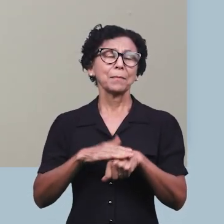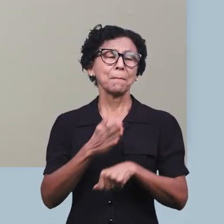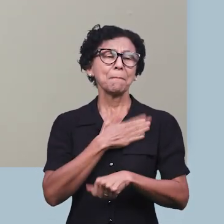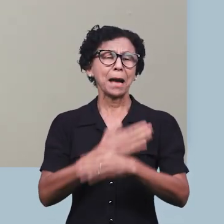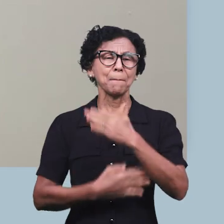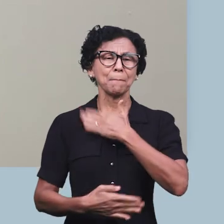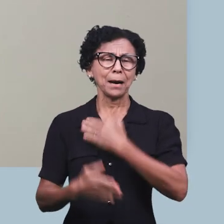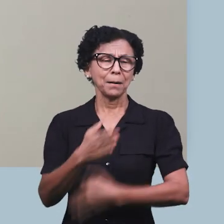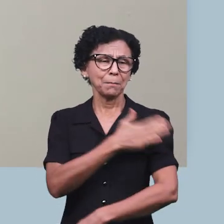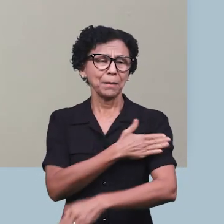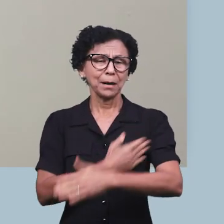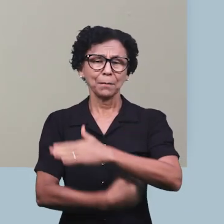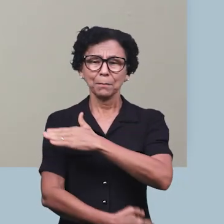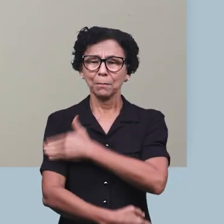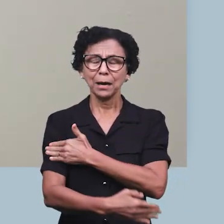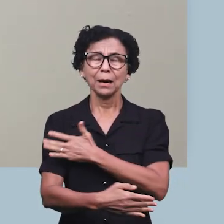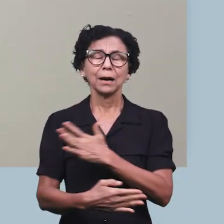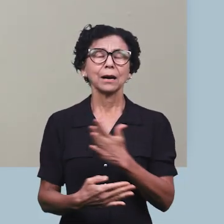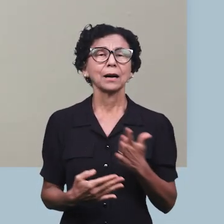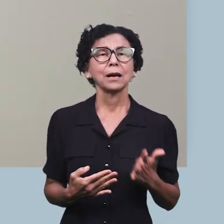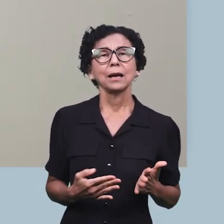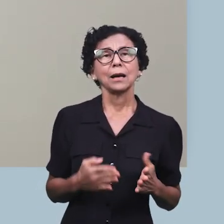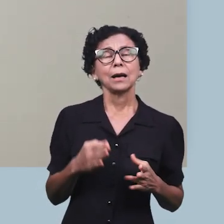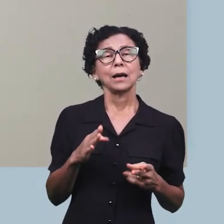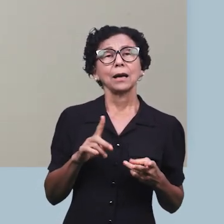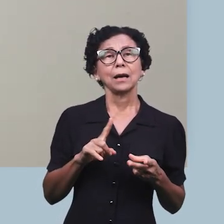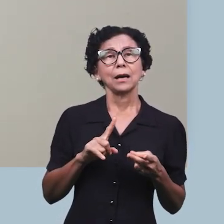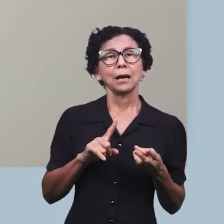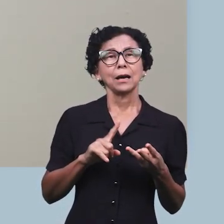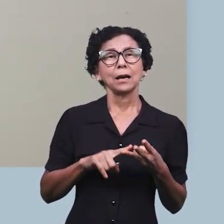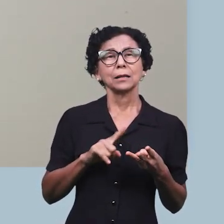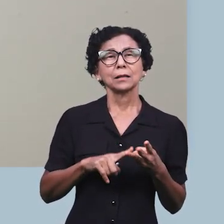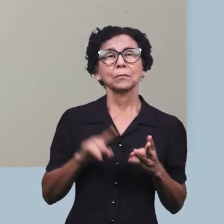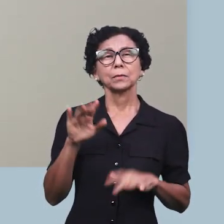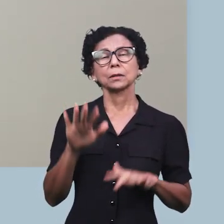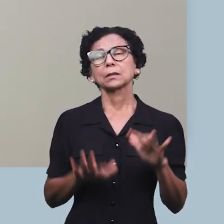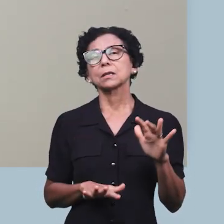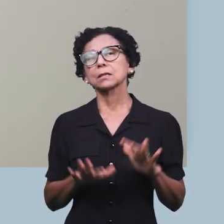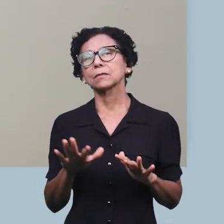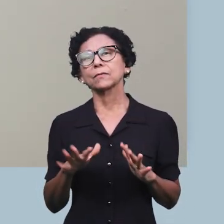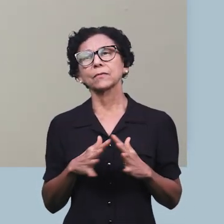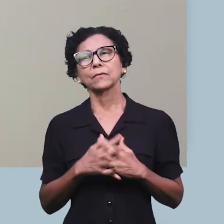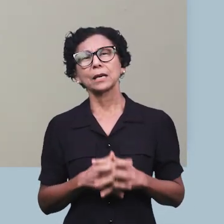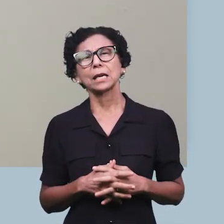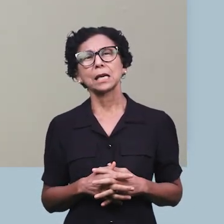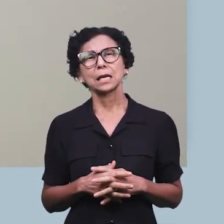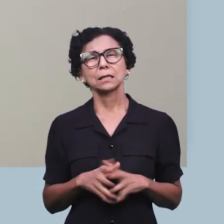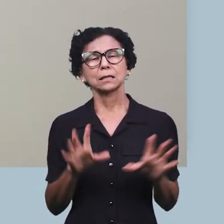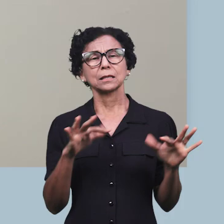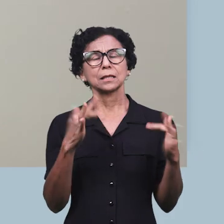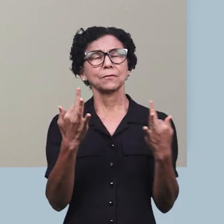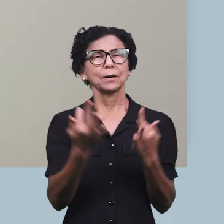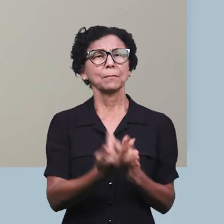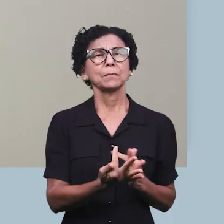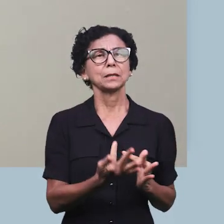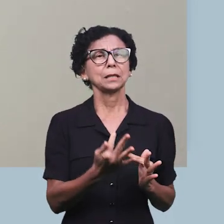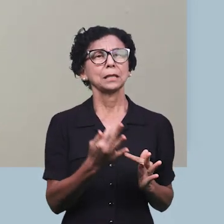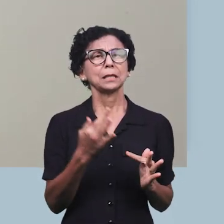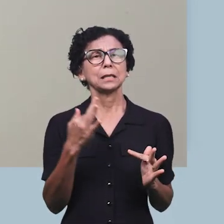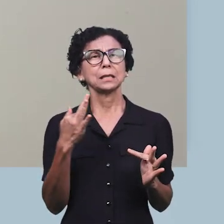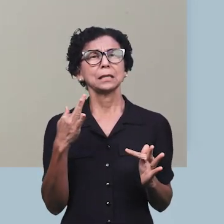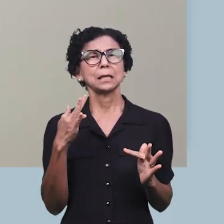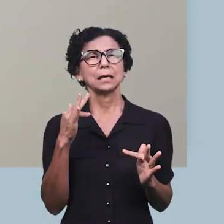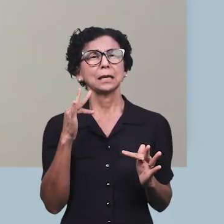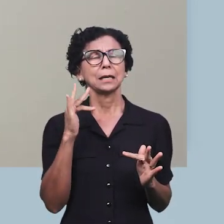se batem, às vezes também acaba também fazendo com a família, mesmo depois